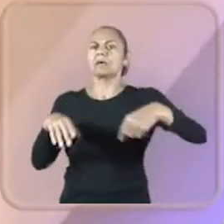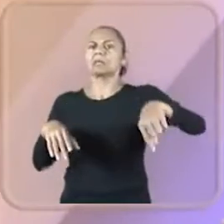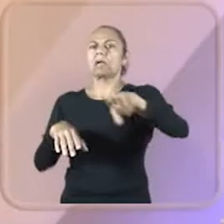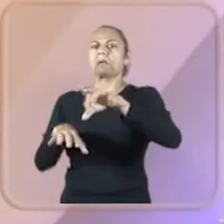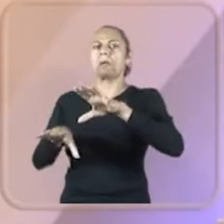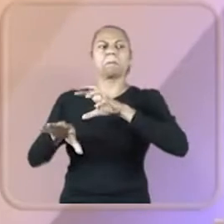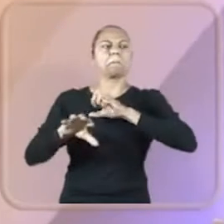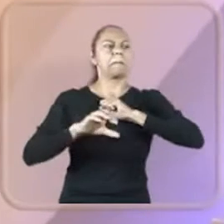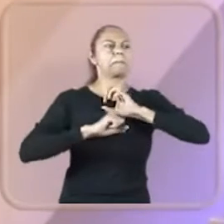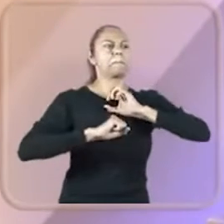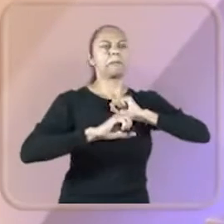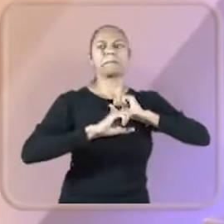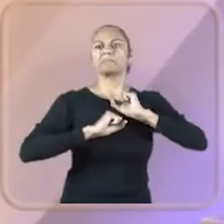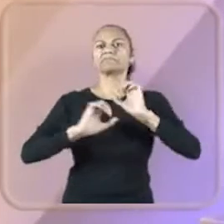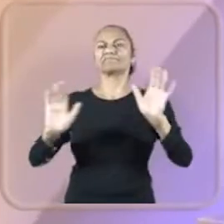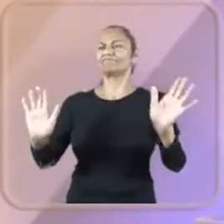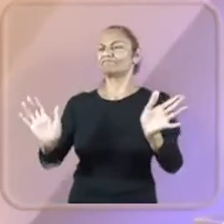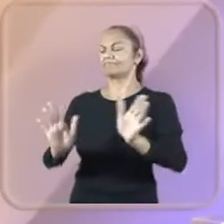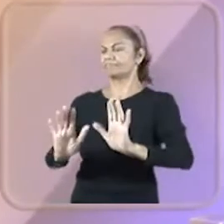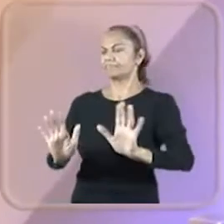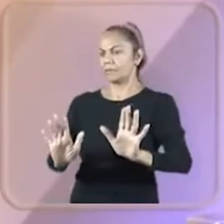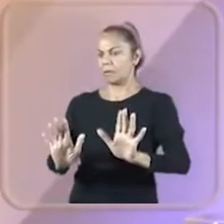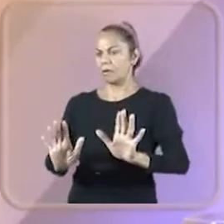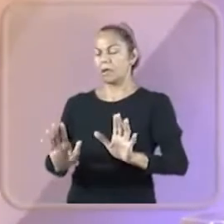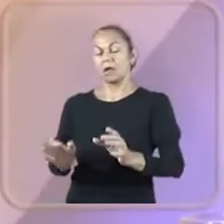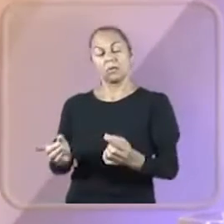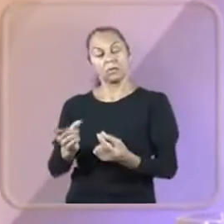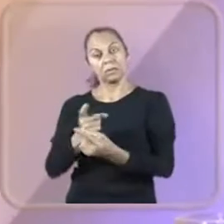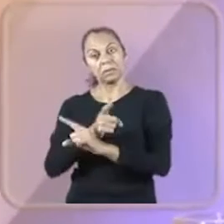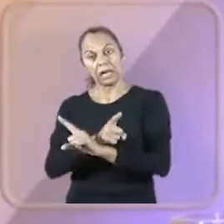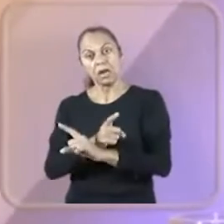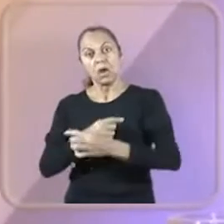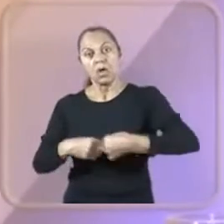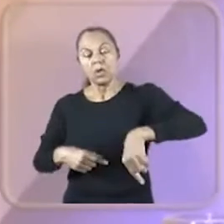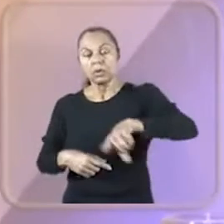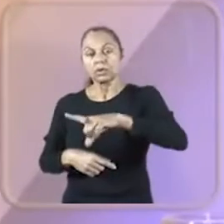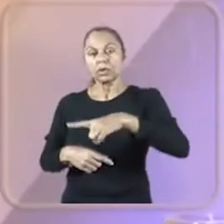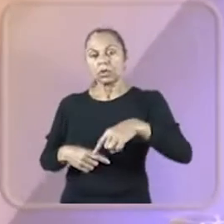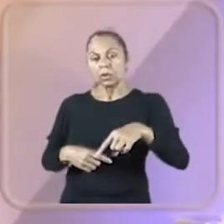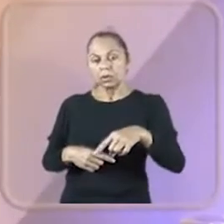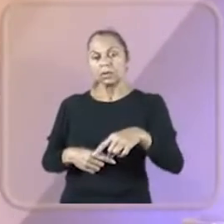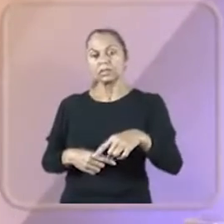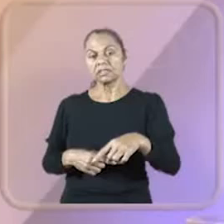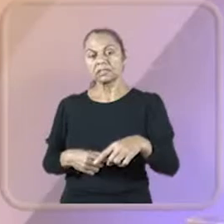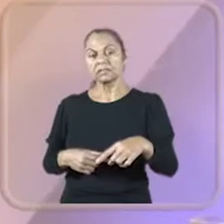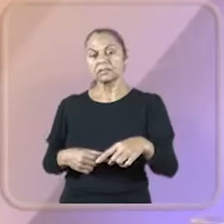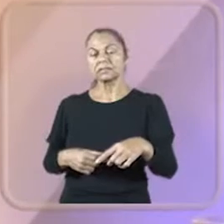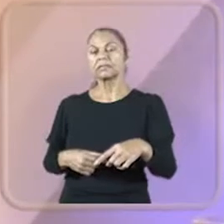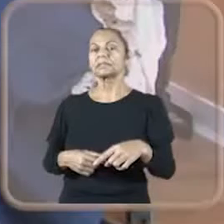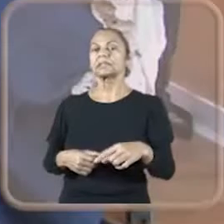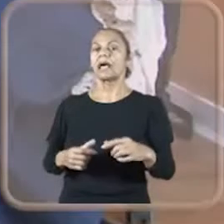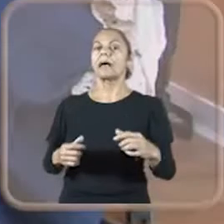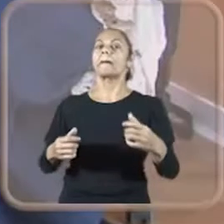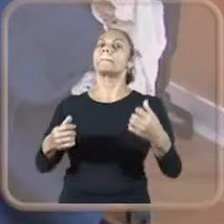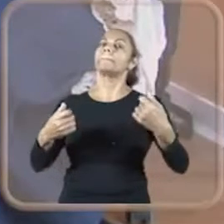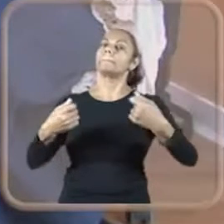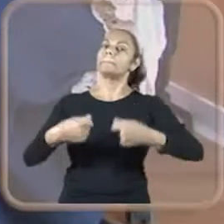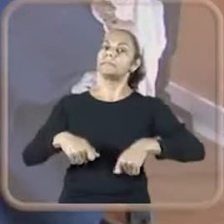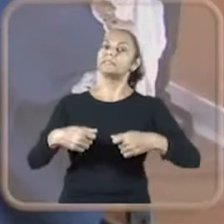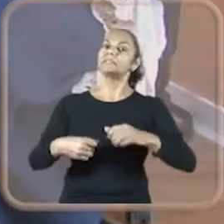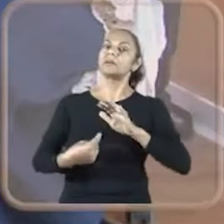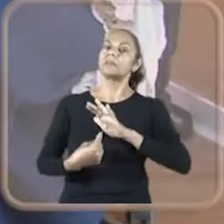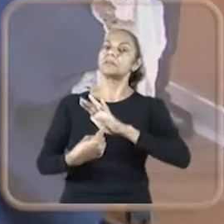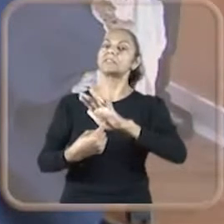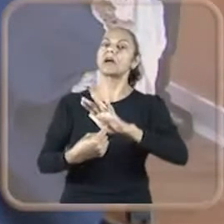pode se apropriar, muito pelo contrário. Eu acho que a gente precisa fazer com que a